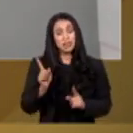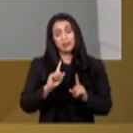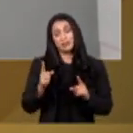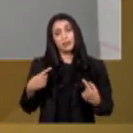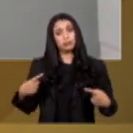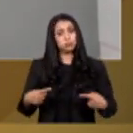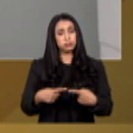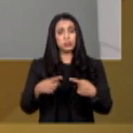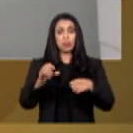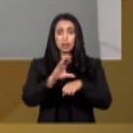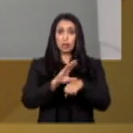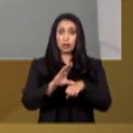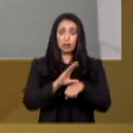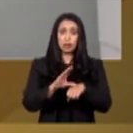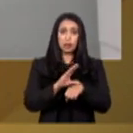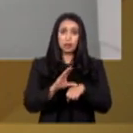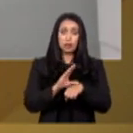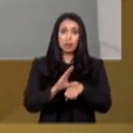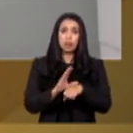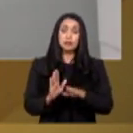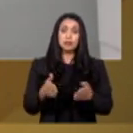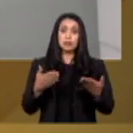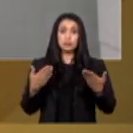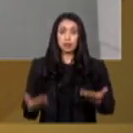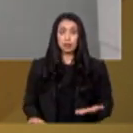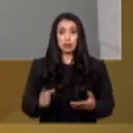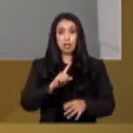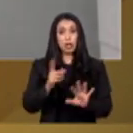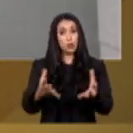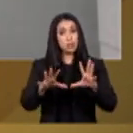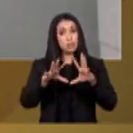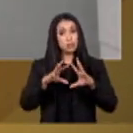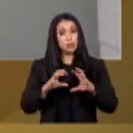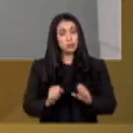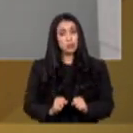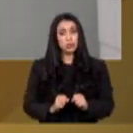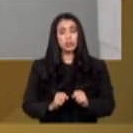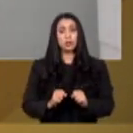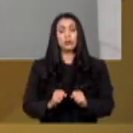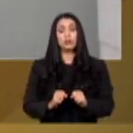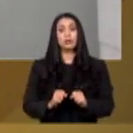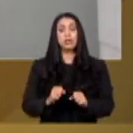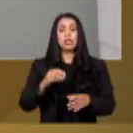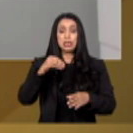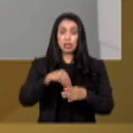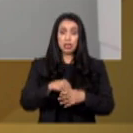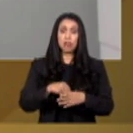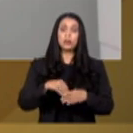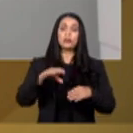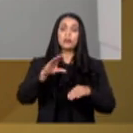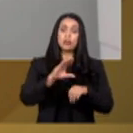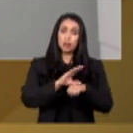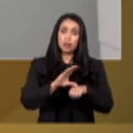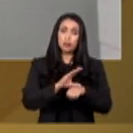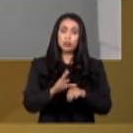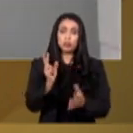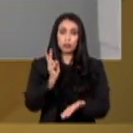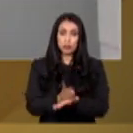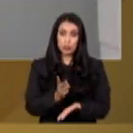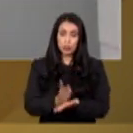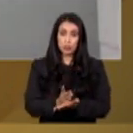construção federal de 88 sendo por gente a declaração de sua não recepção pela ordem constitucional vigente e